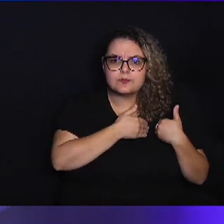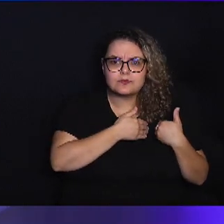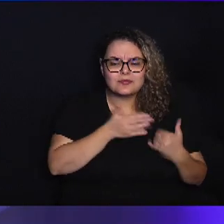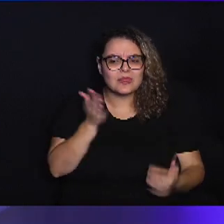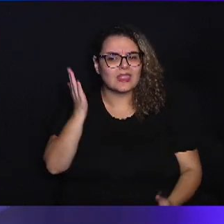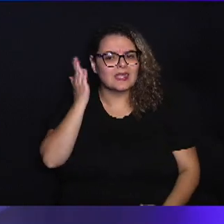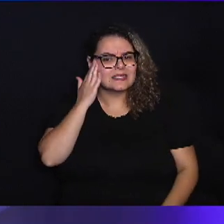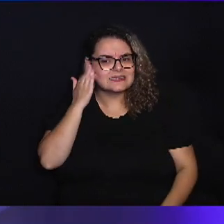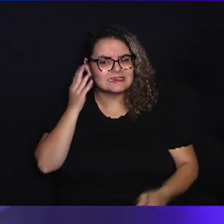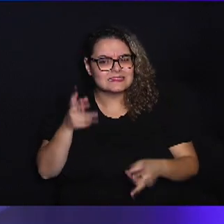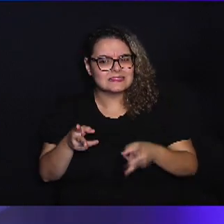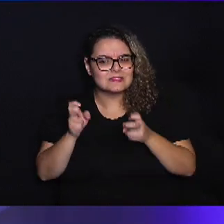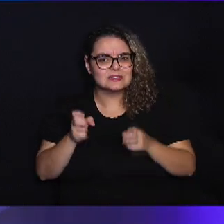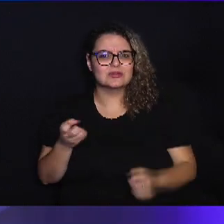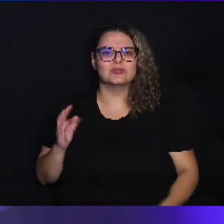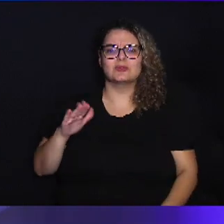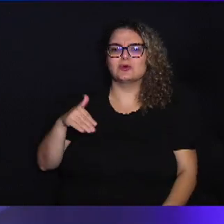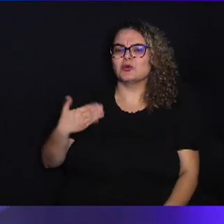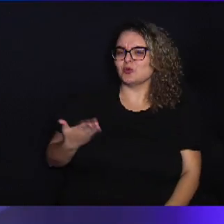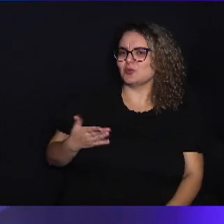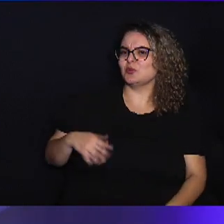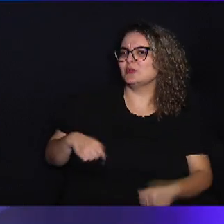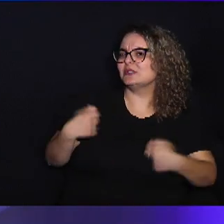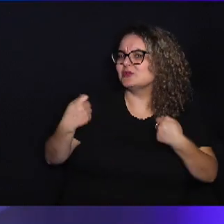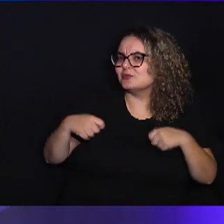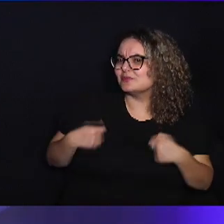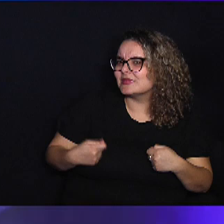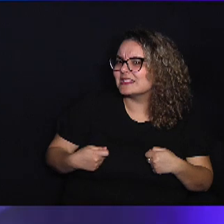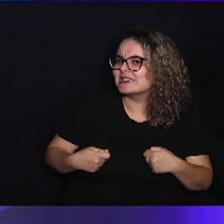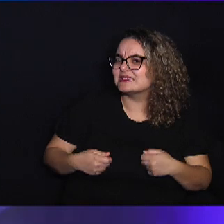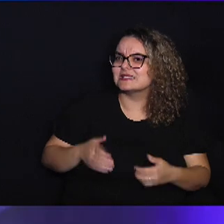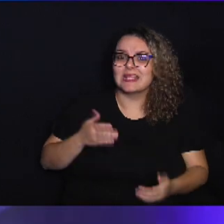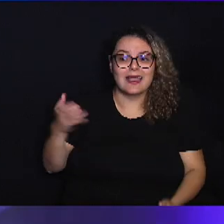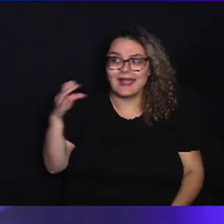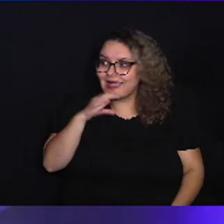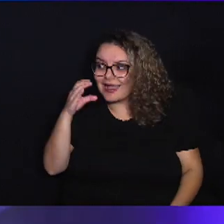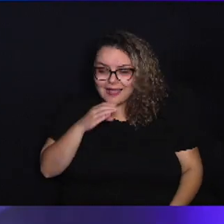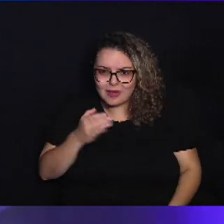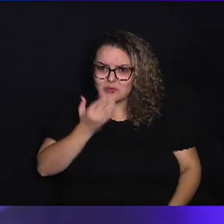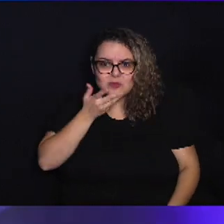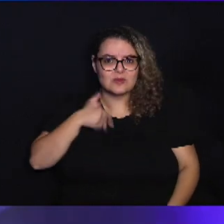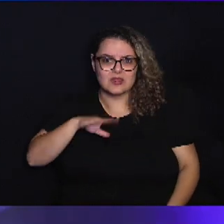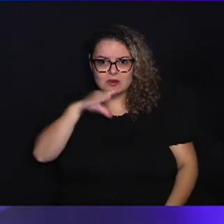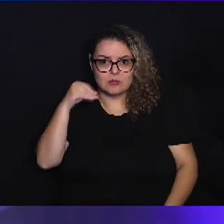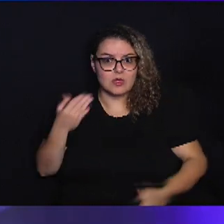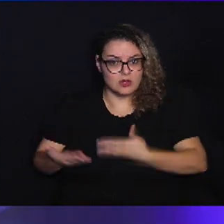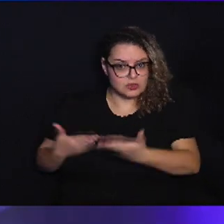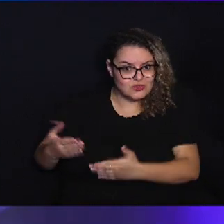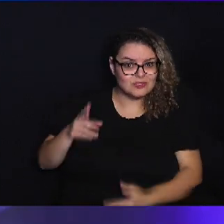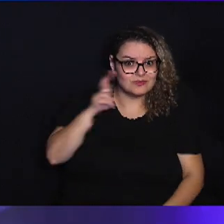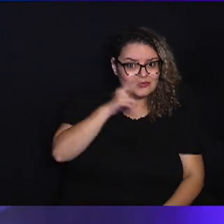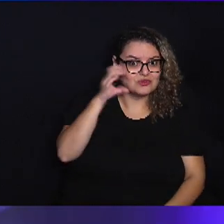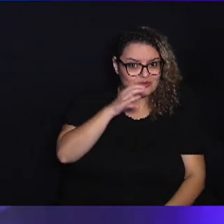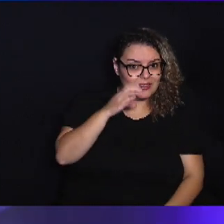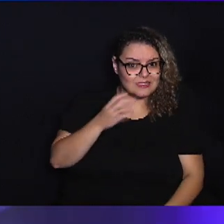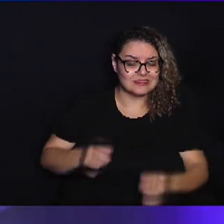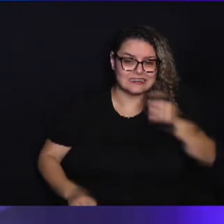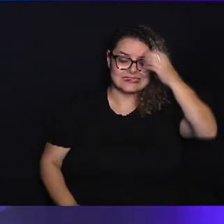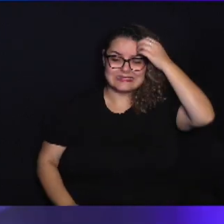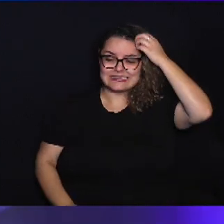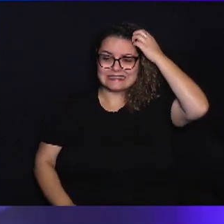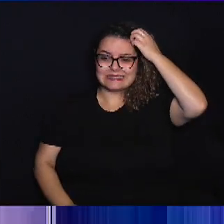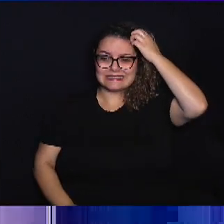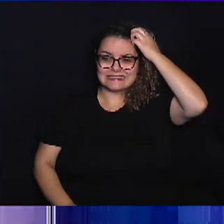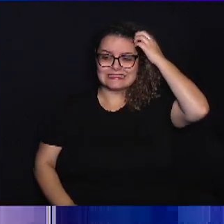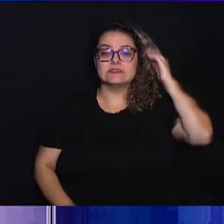sabe identificar quando é preciso correr com a criança ou até o adolescente para um serviço de emergência? Além de